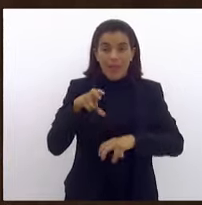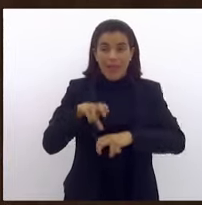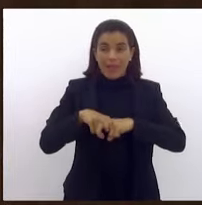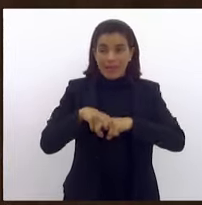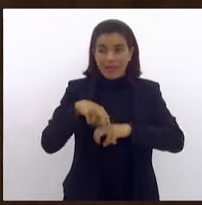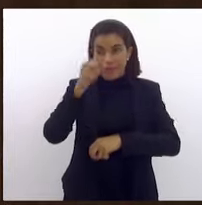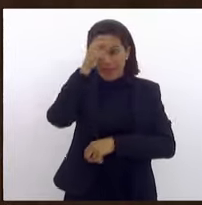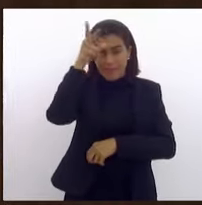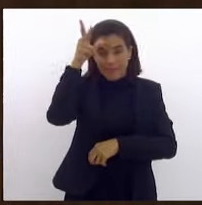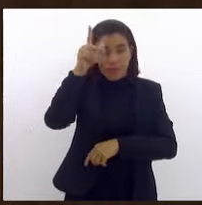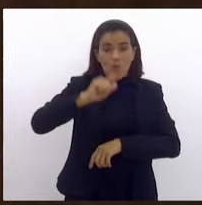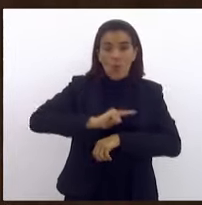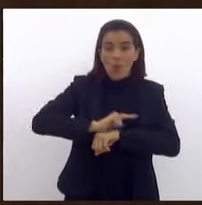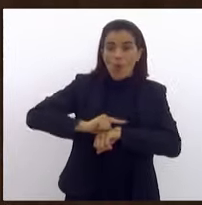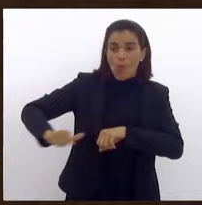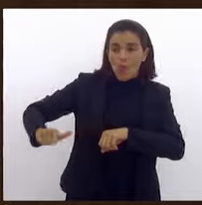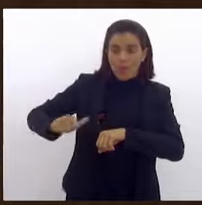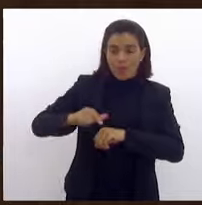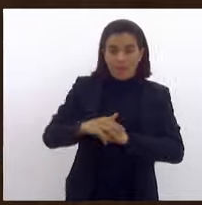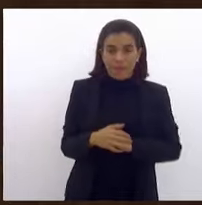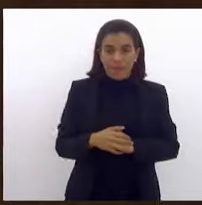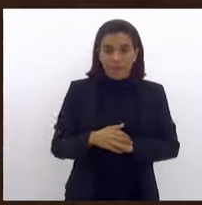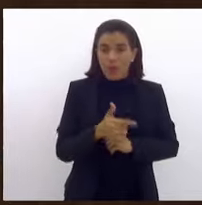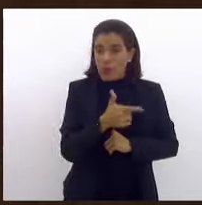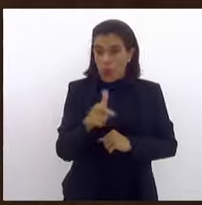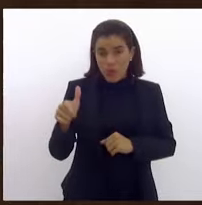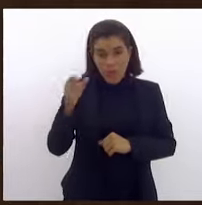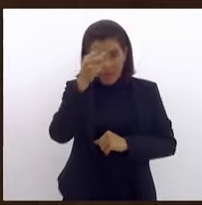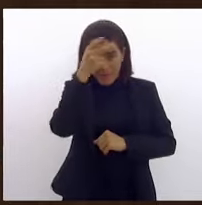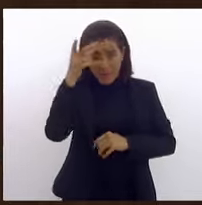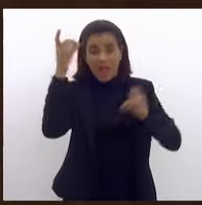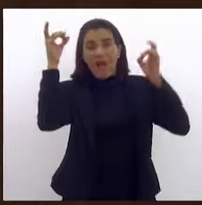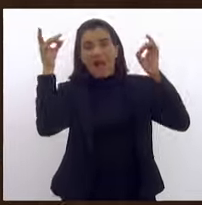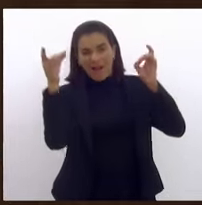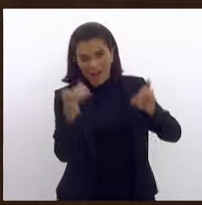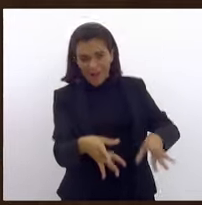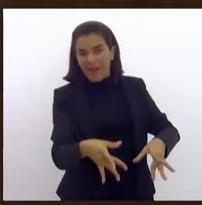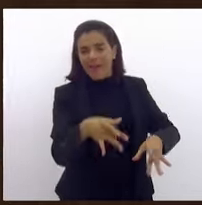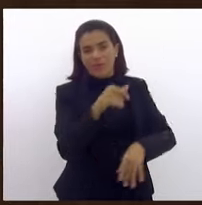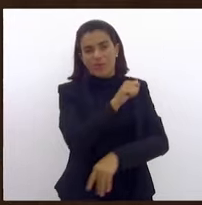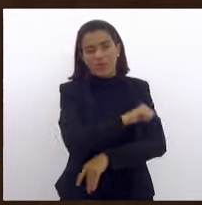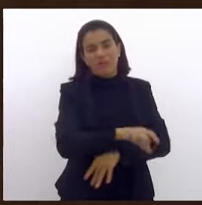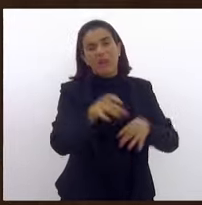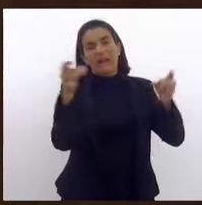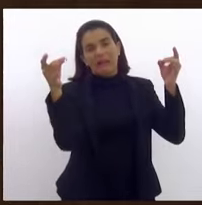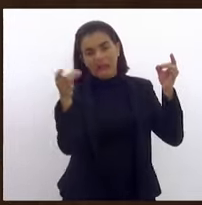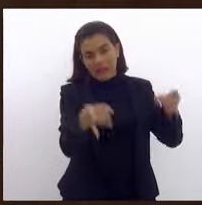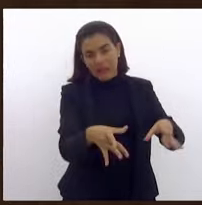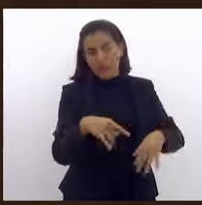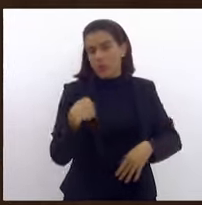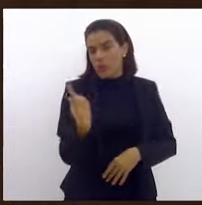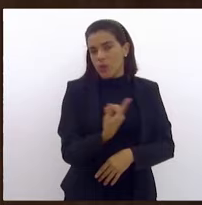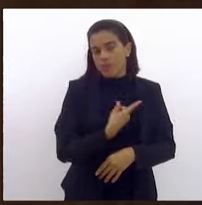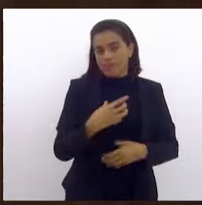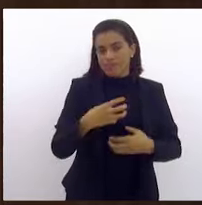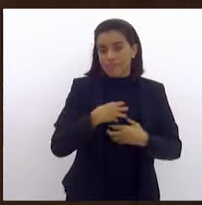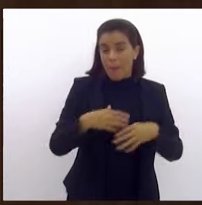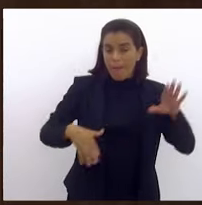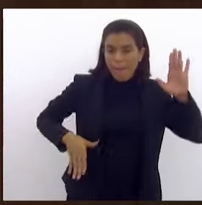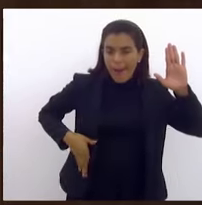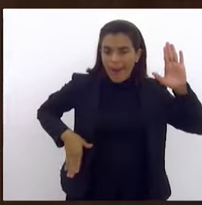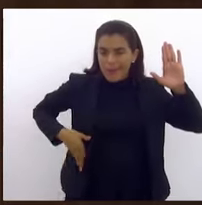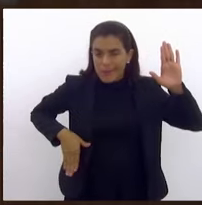vazia. Essa cidade não tem prefeito, ela está largada, está abandonada. Todo mundo tem essa sensação. Malandro que